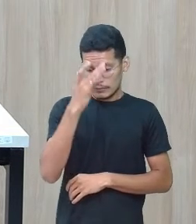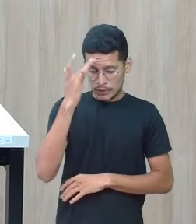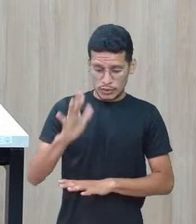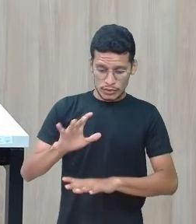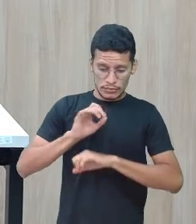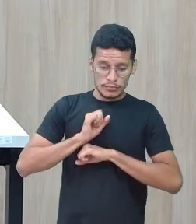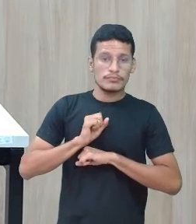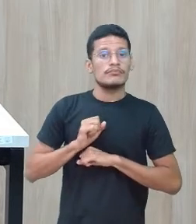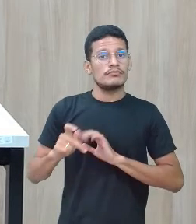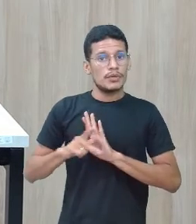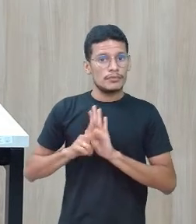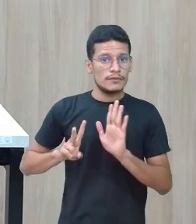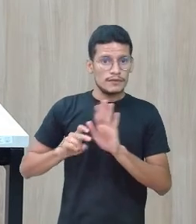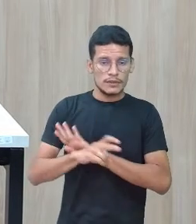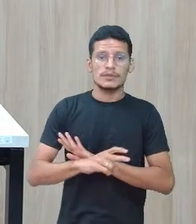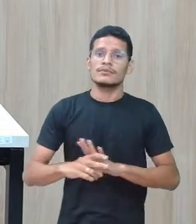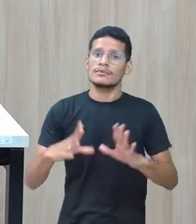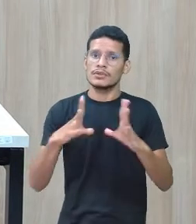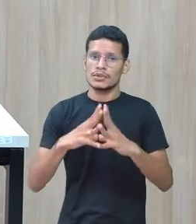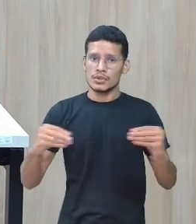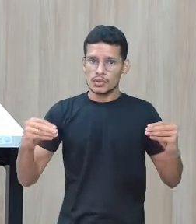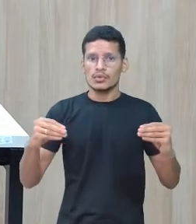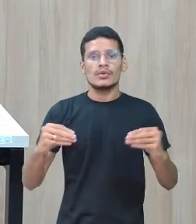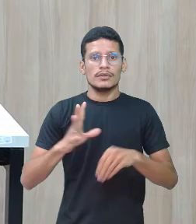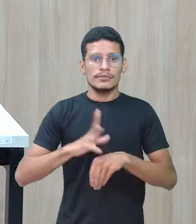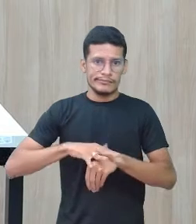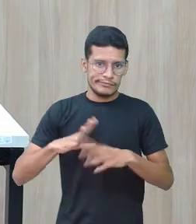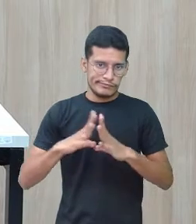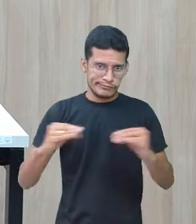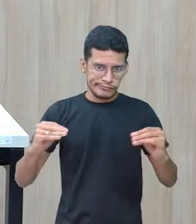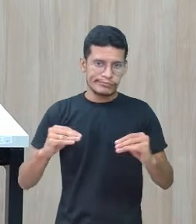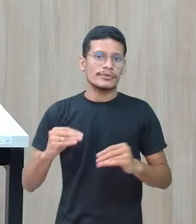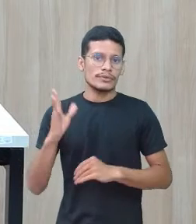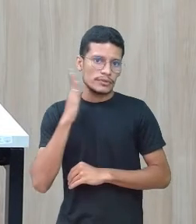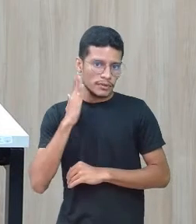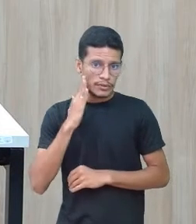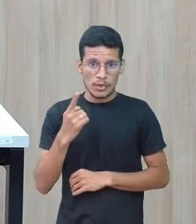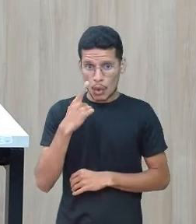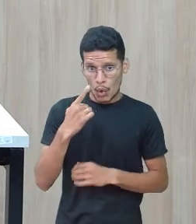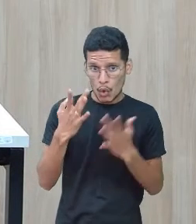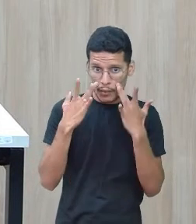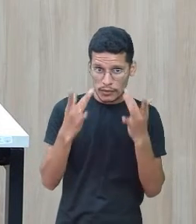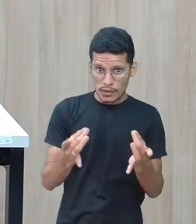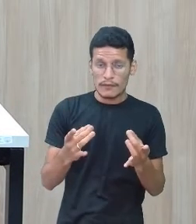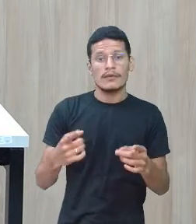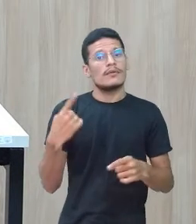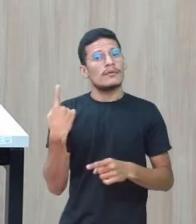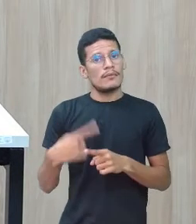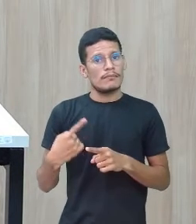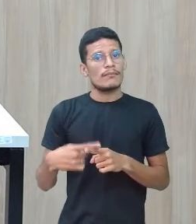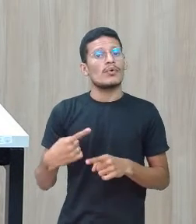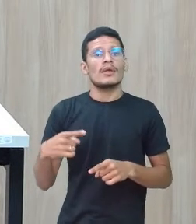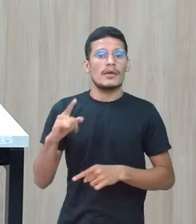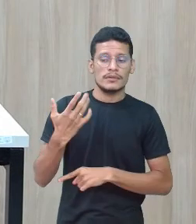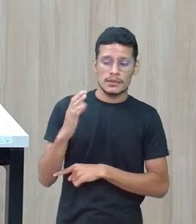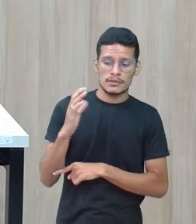contaminado do vírus, ele realmente se livre e combata. Então, observem aí que os cientistas,